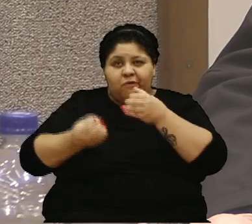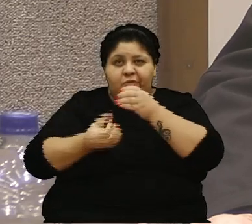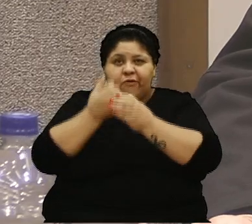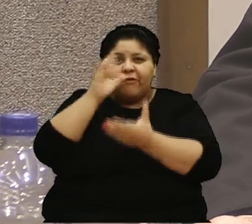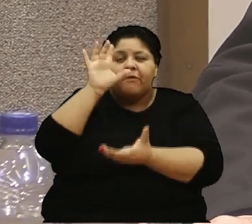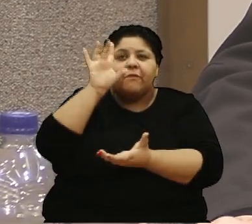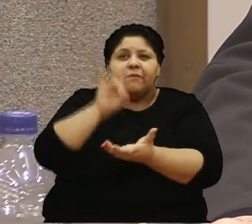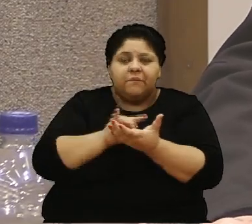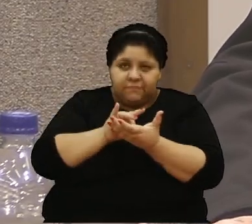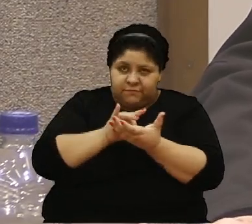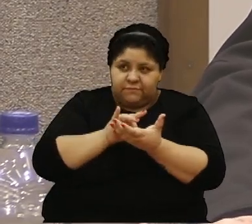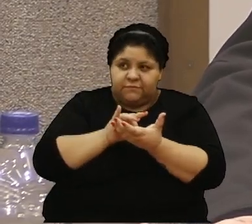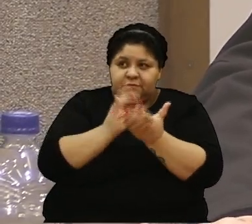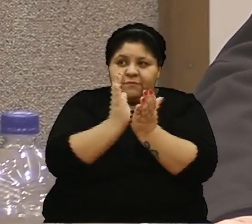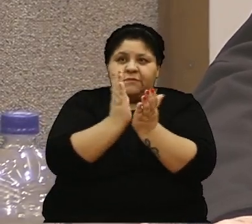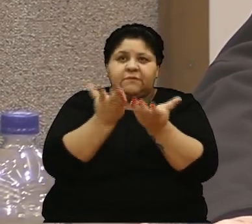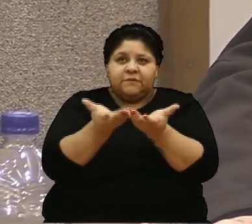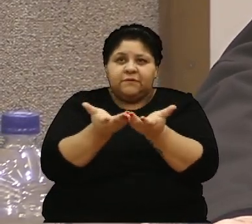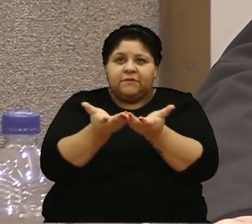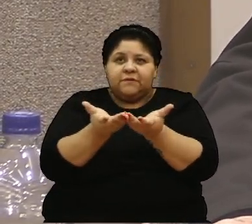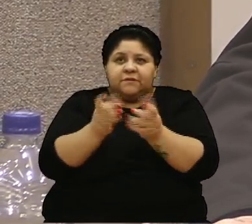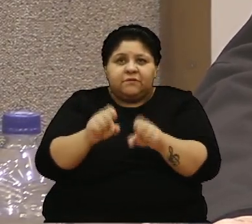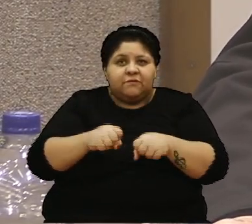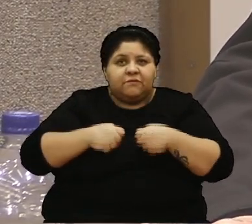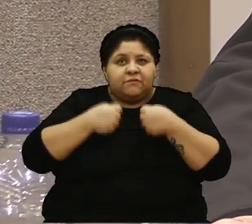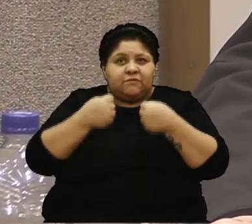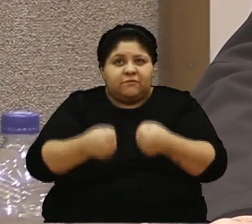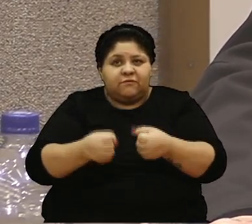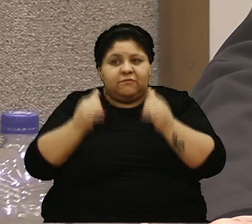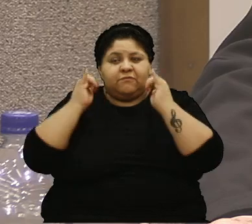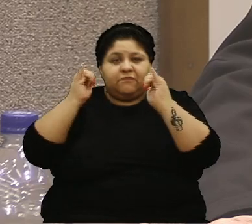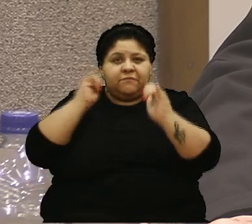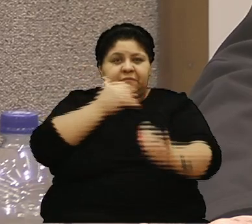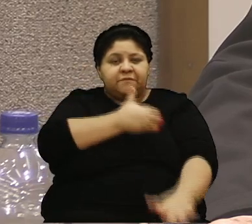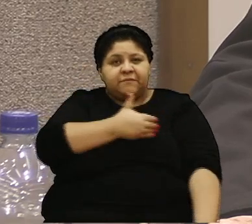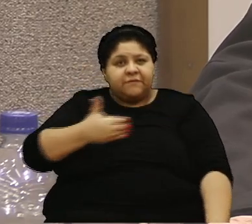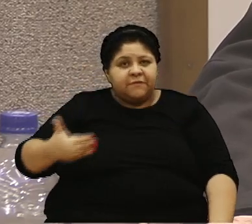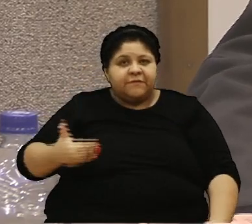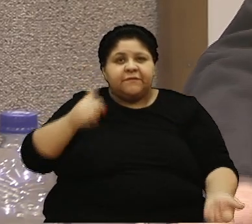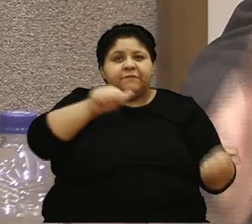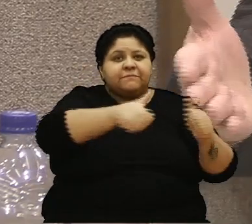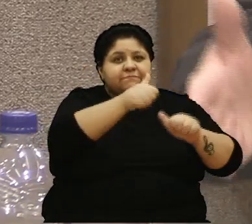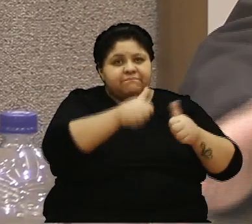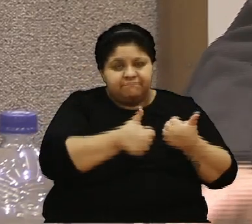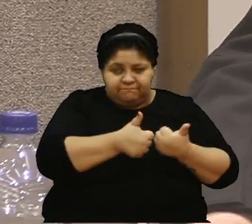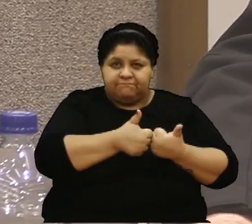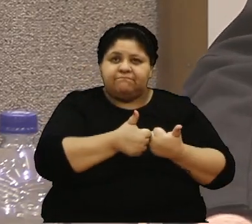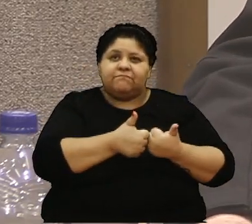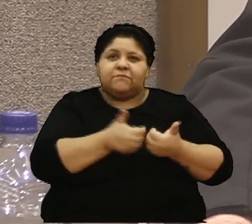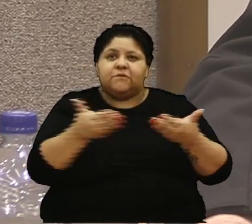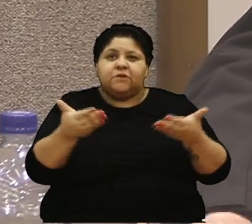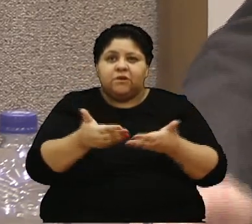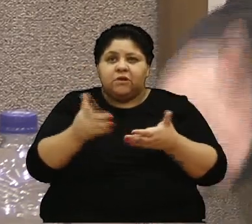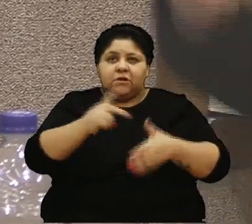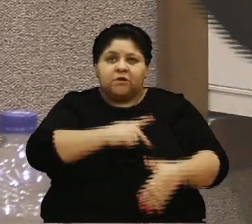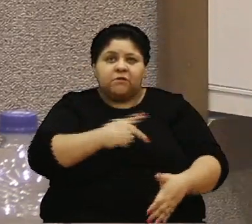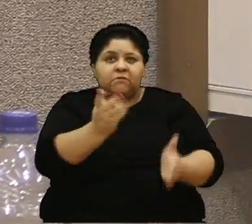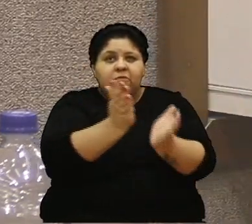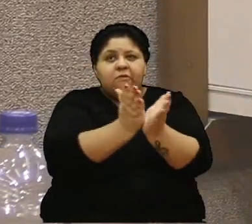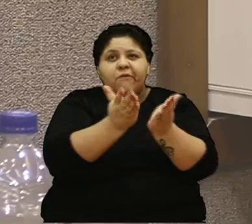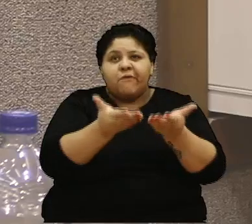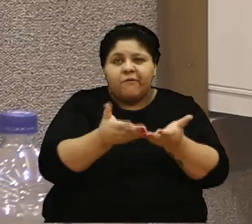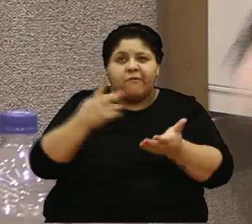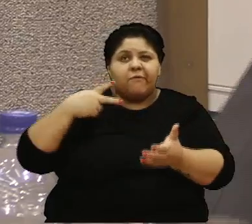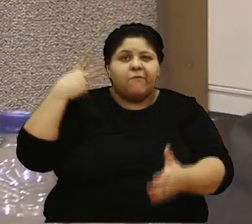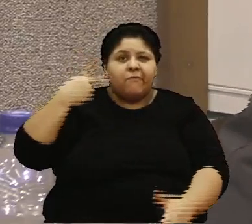oficialmente, então, a Comissão Parlamentar em Defesa do Transporte Público de Qualidade. Estarei presidindo essa comissão, o